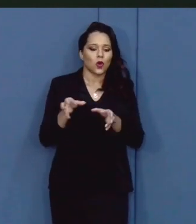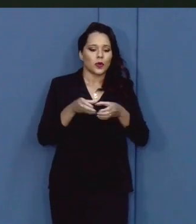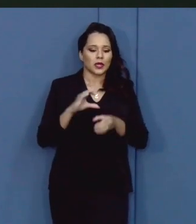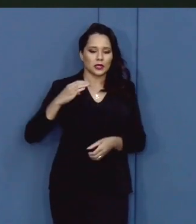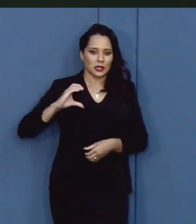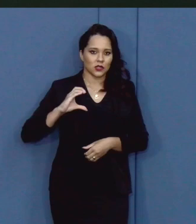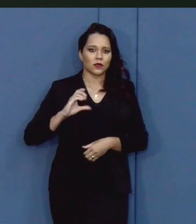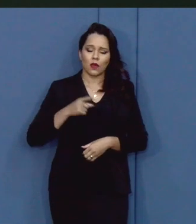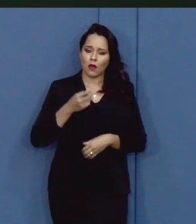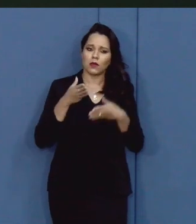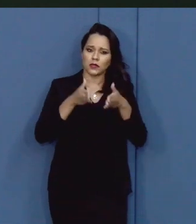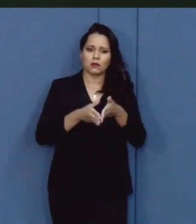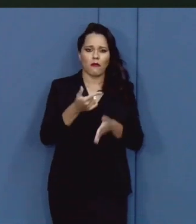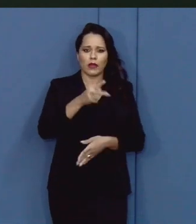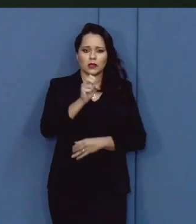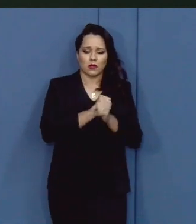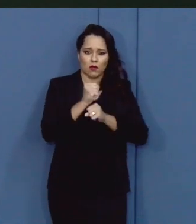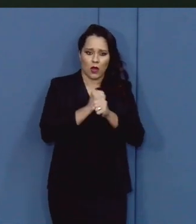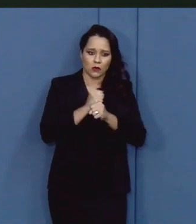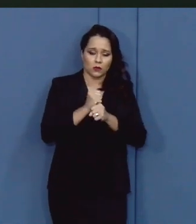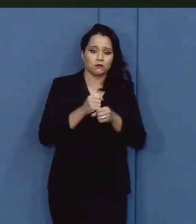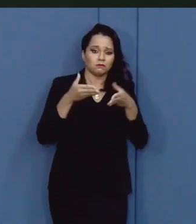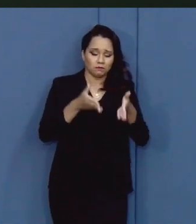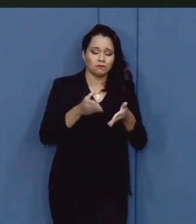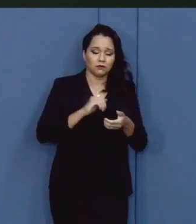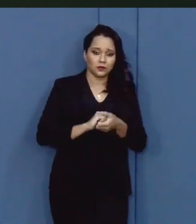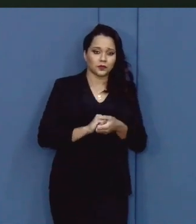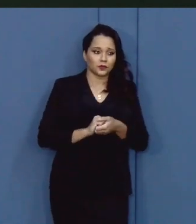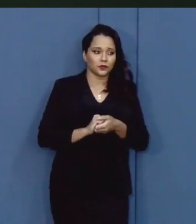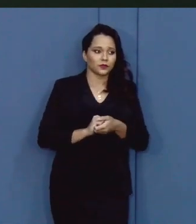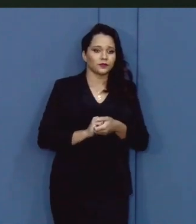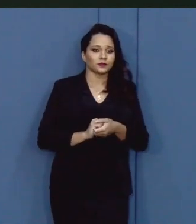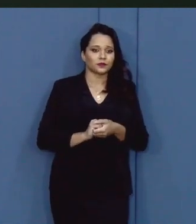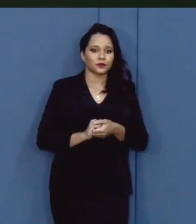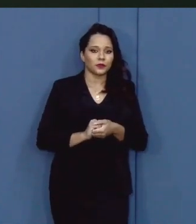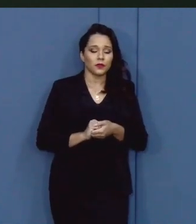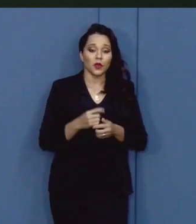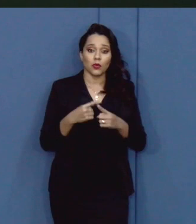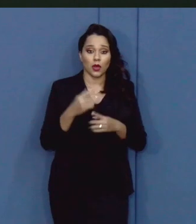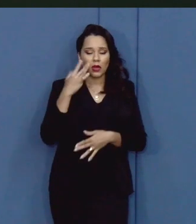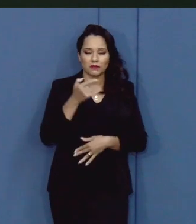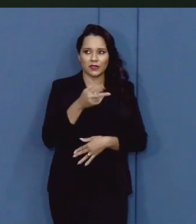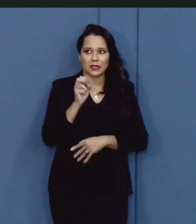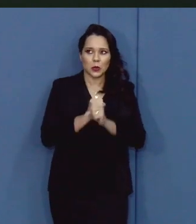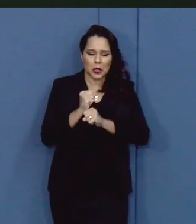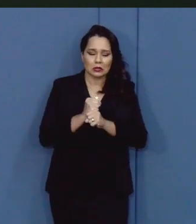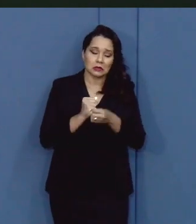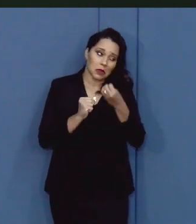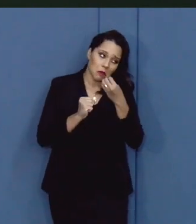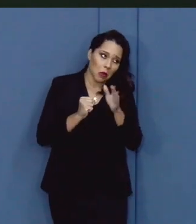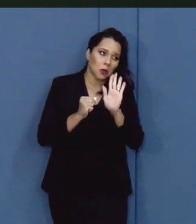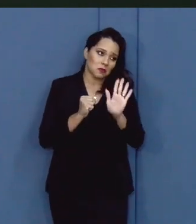comitê científico, né? Eu participei durante 25 anos, abandonei o barco ano passado, porque eu acho que 25 anos está